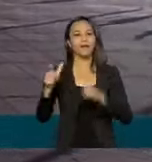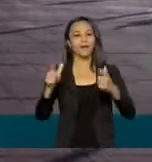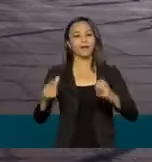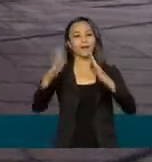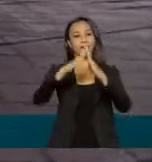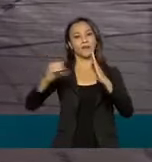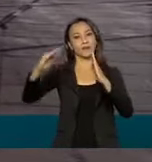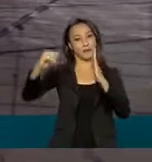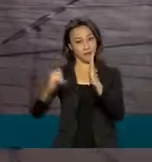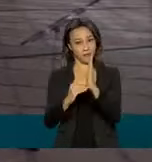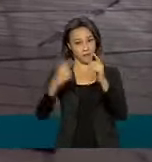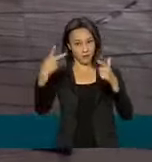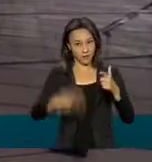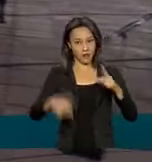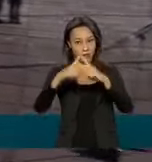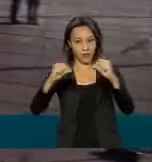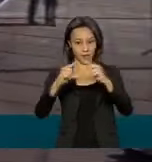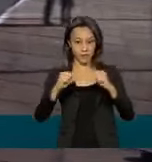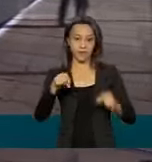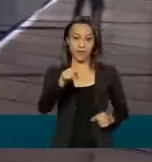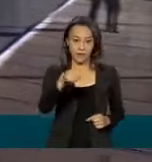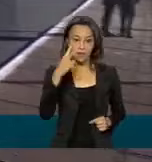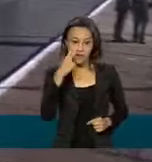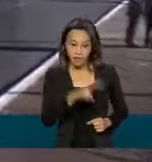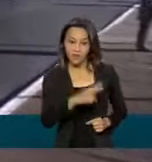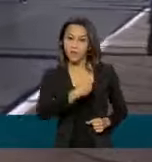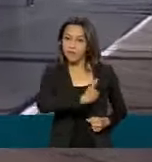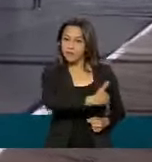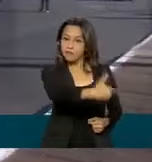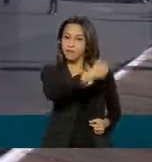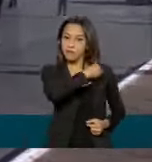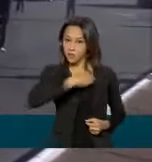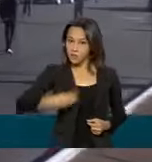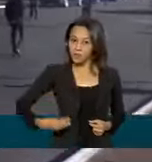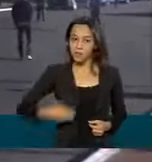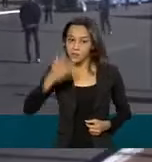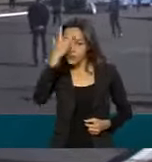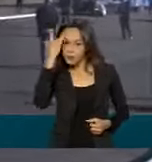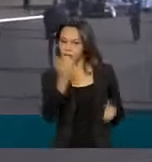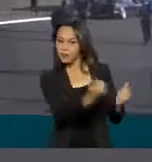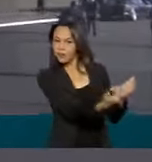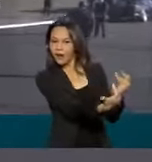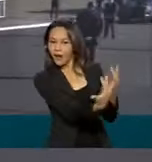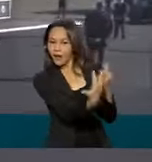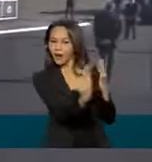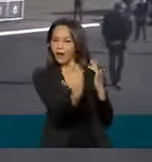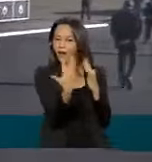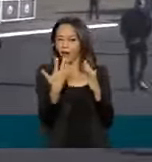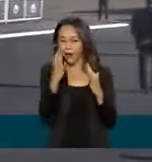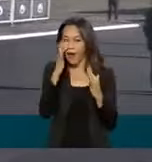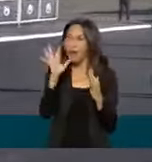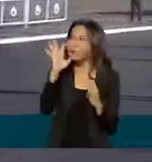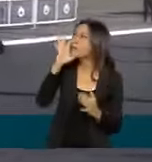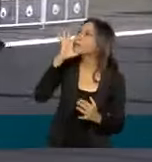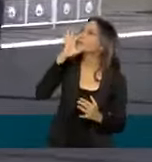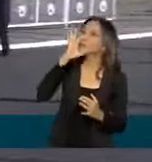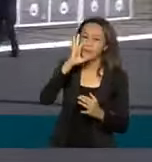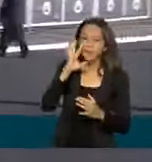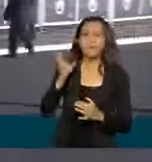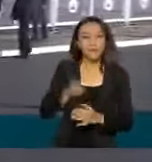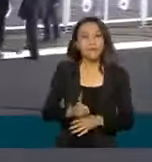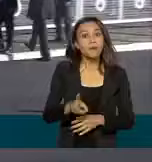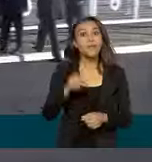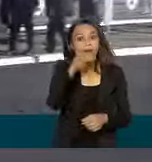da Alvorada. A gente vê ali ministros também, já populares acompanhando aí. Aos finais de